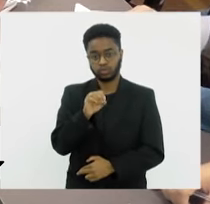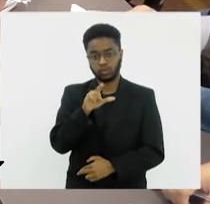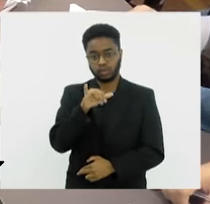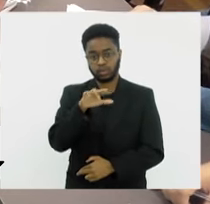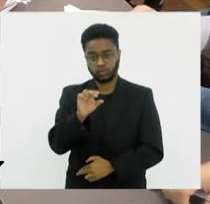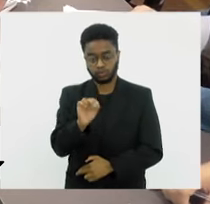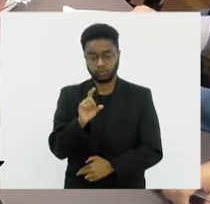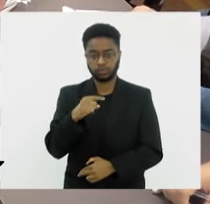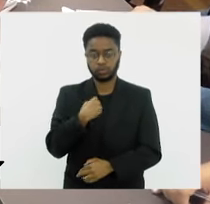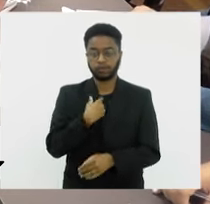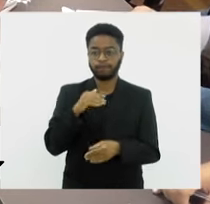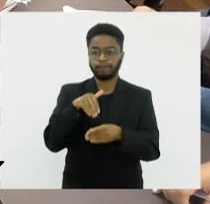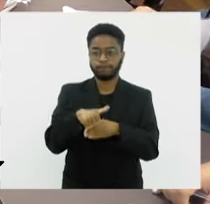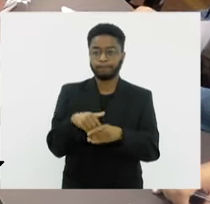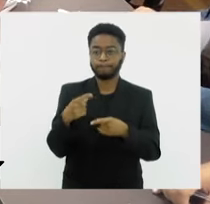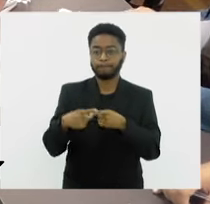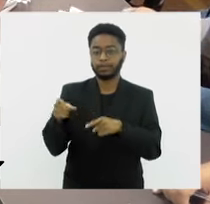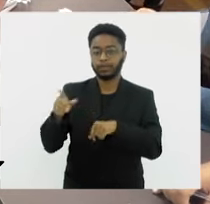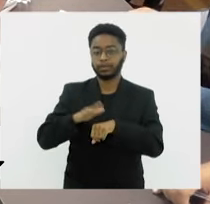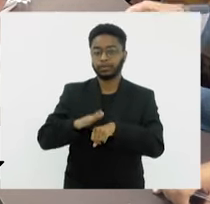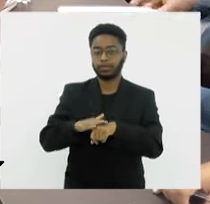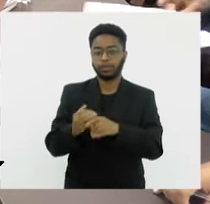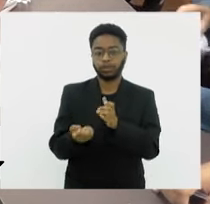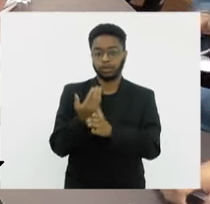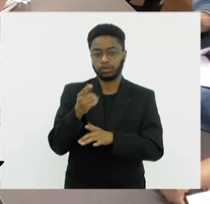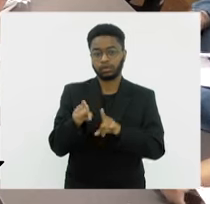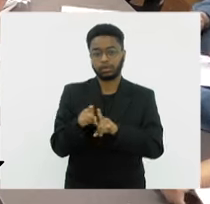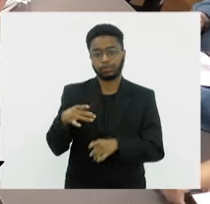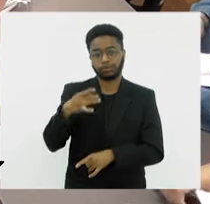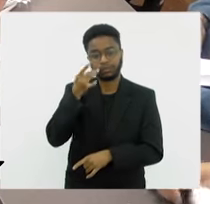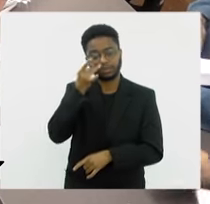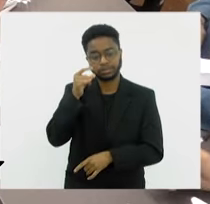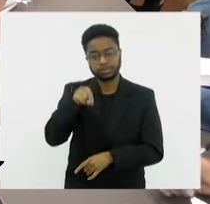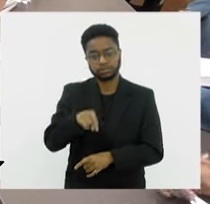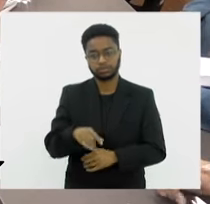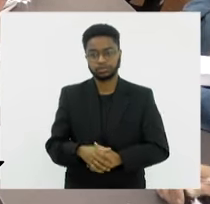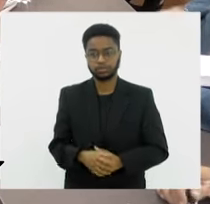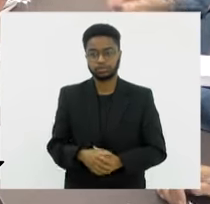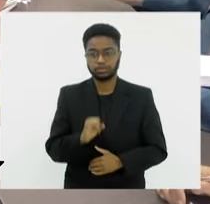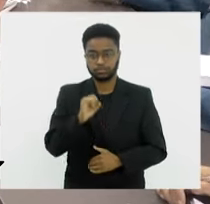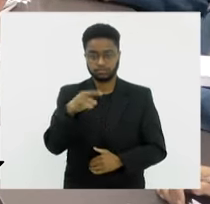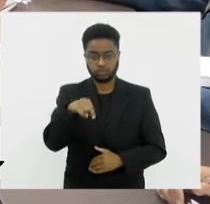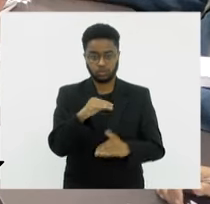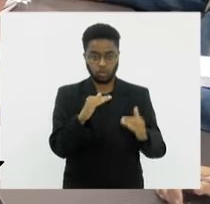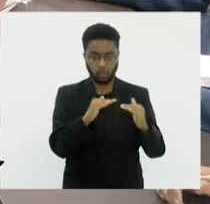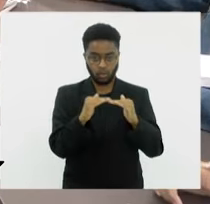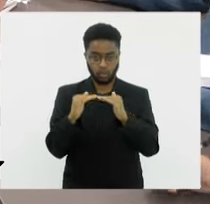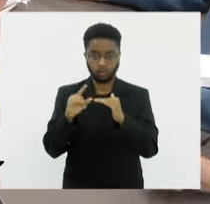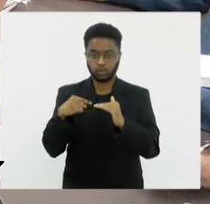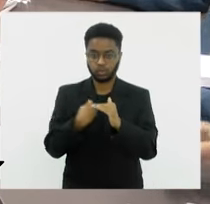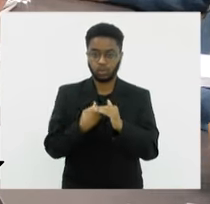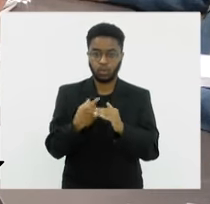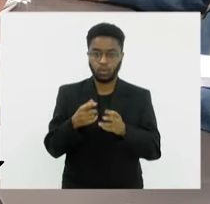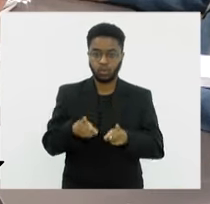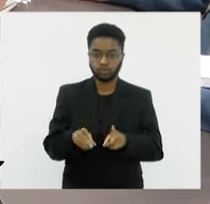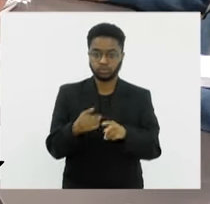que o autor é ele próprio, está presente. Se todos estiverem de acordo, a gente continua mais alguns minutinhos. Então,